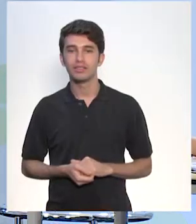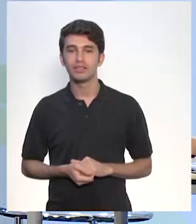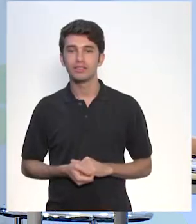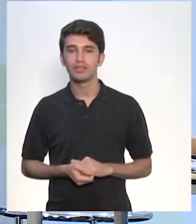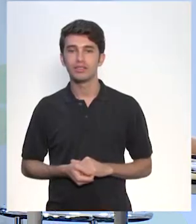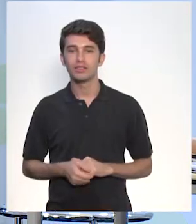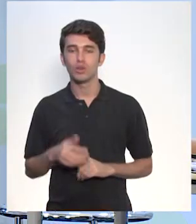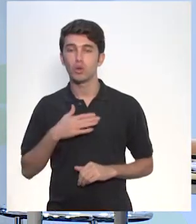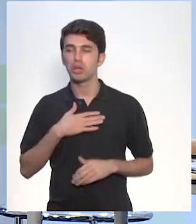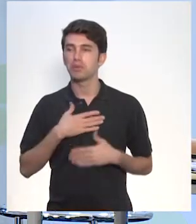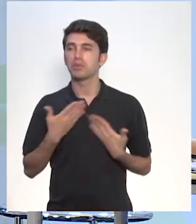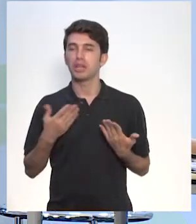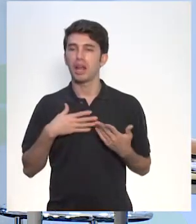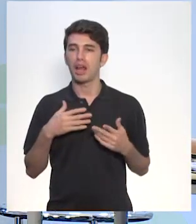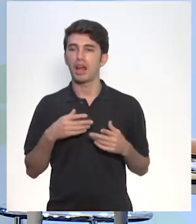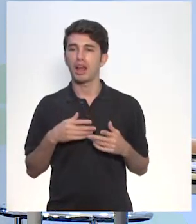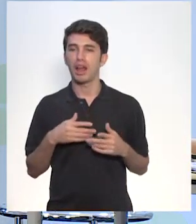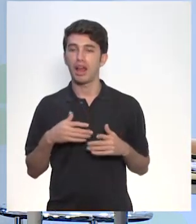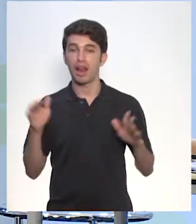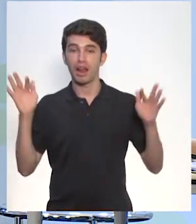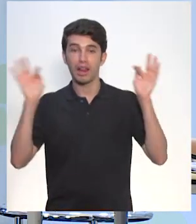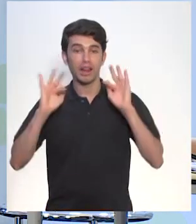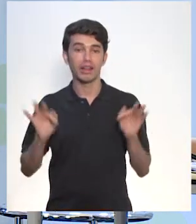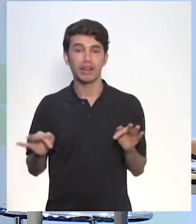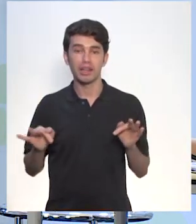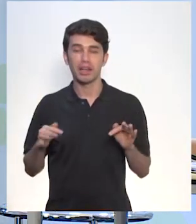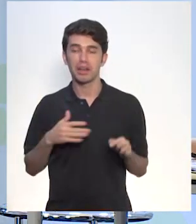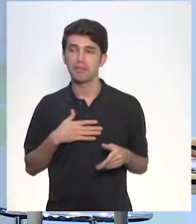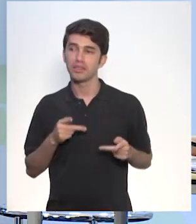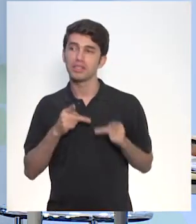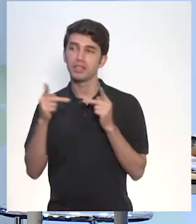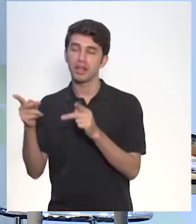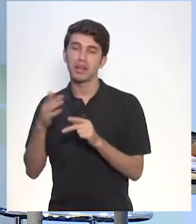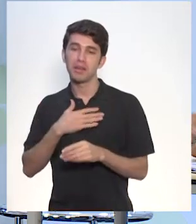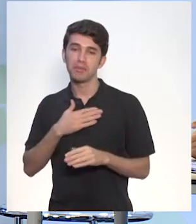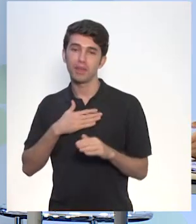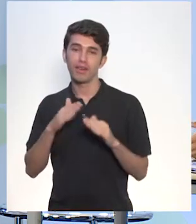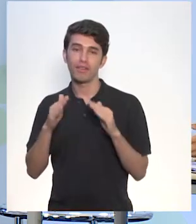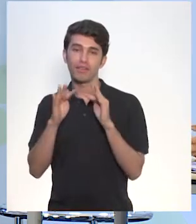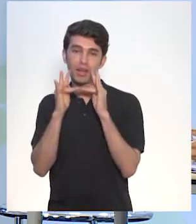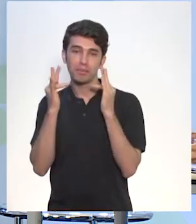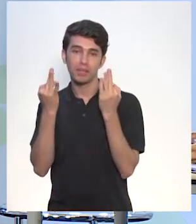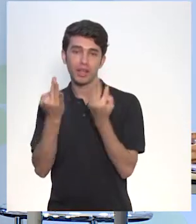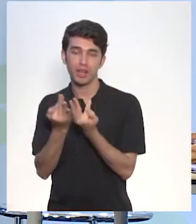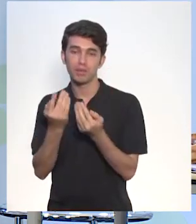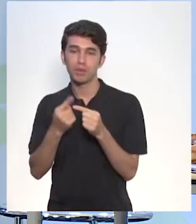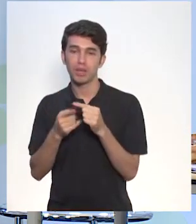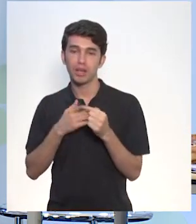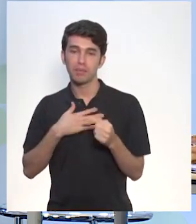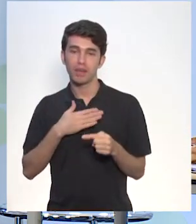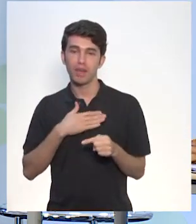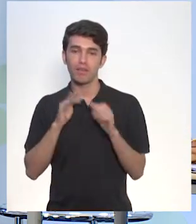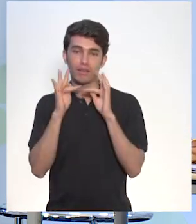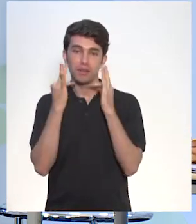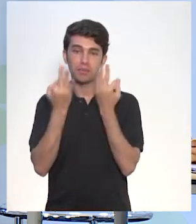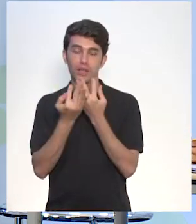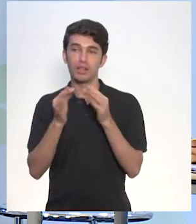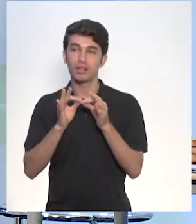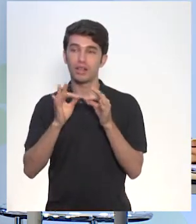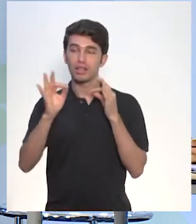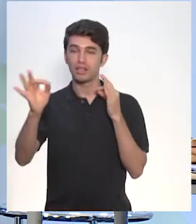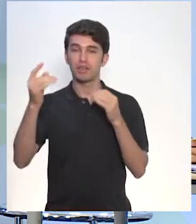minha família me traz muitas alegrias, até porque minha família está no interior, está longe, então, toda vez que eu